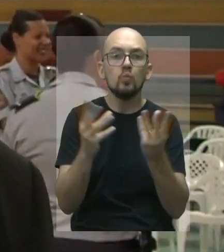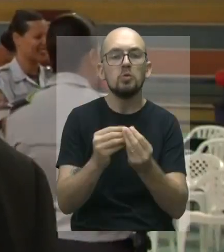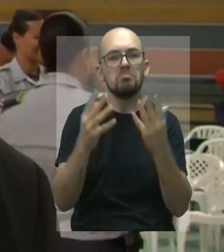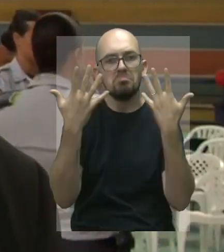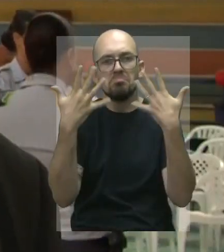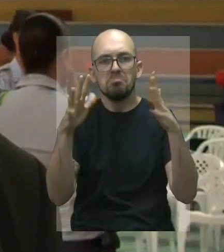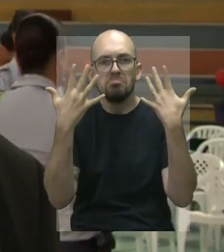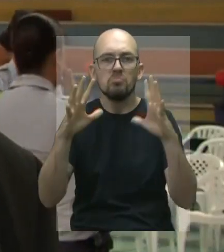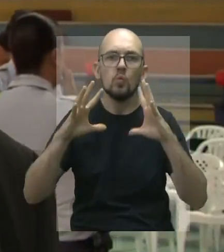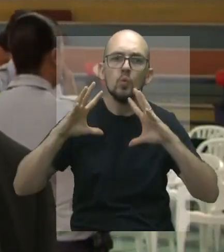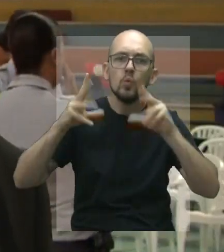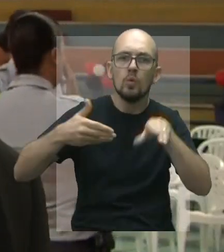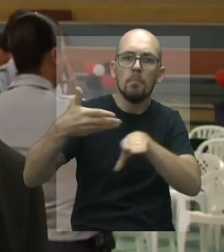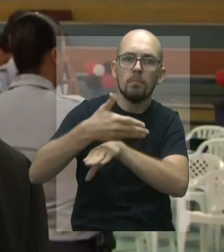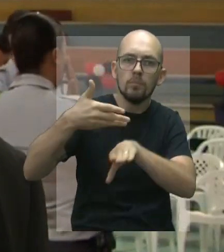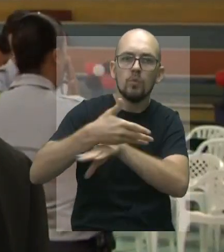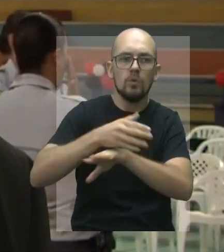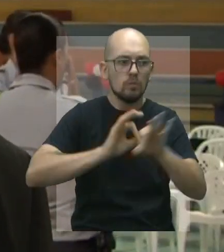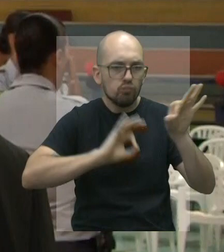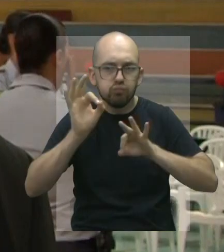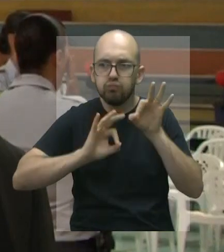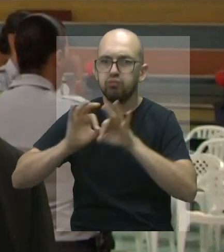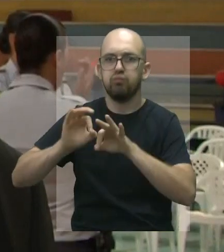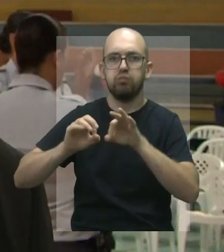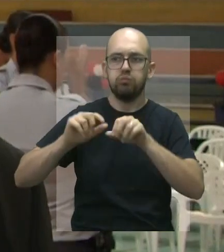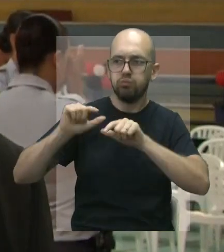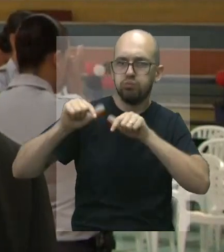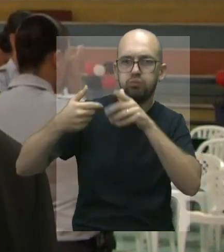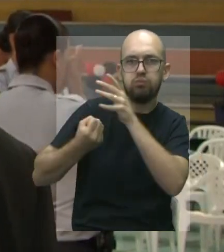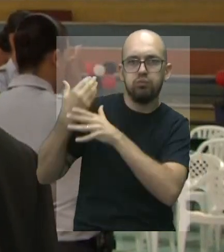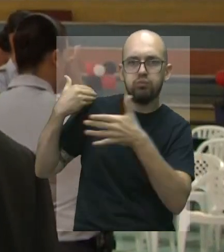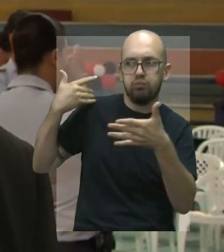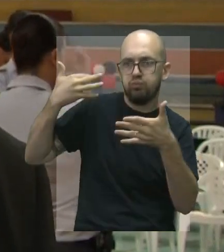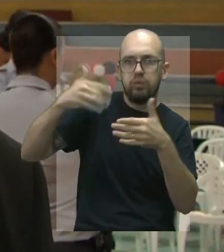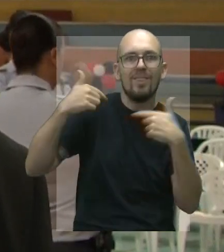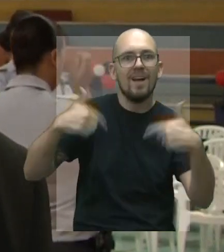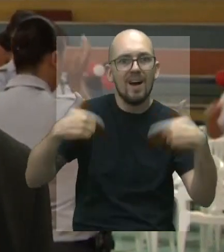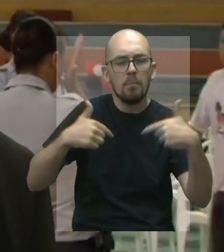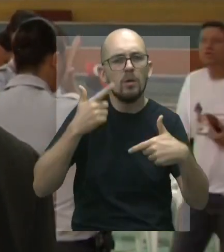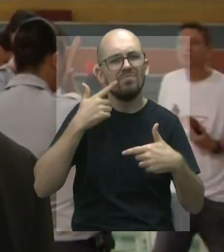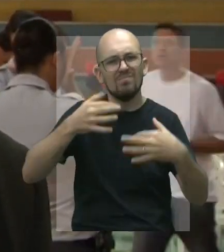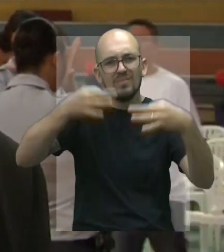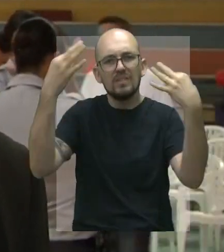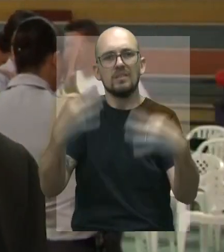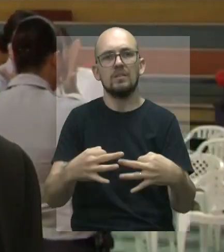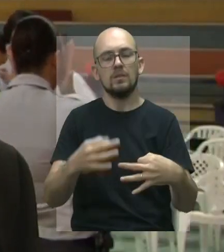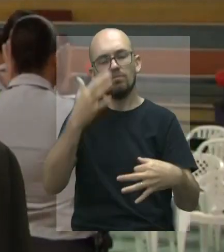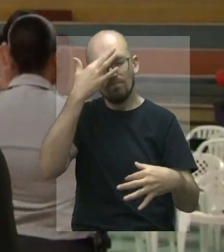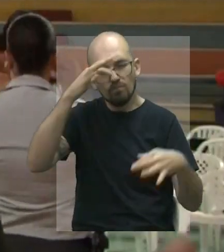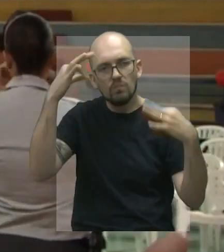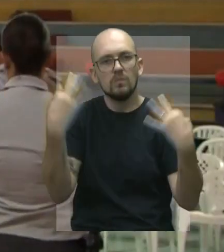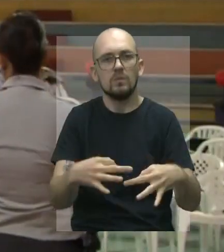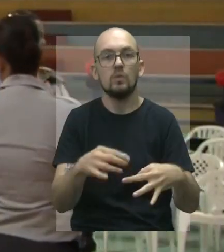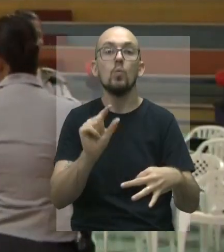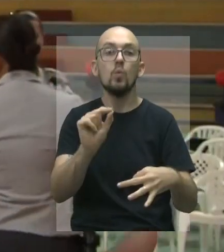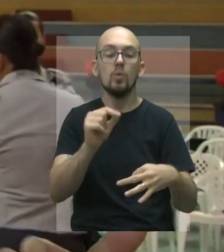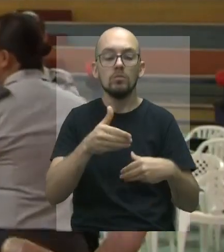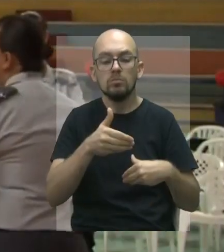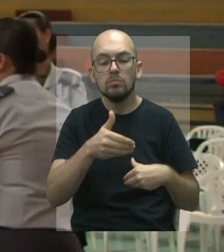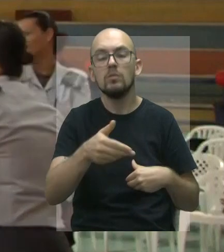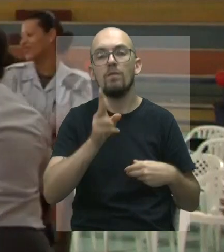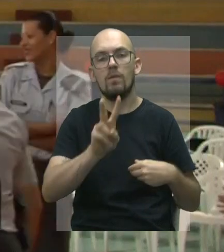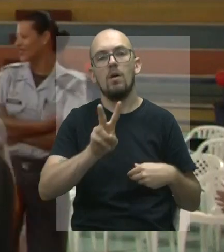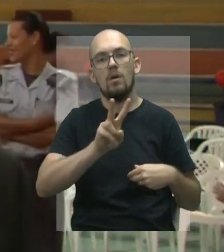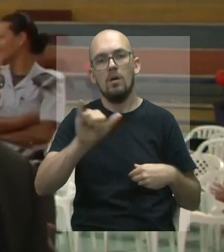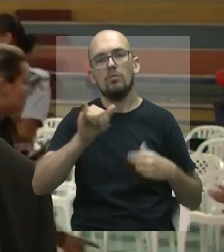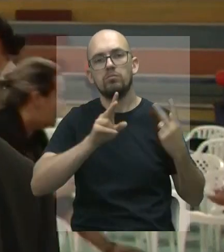eles que participaram, que organizaram no começo esse trabalho, que com certeza vai dar